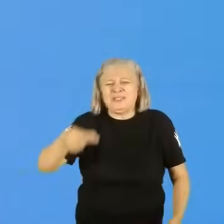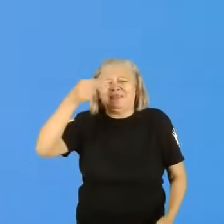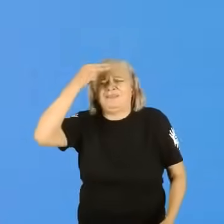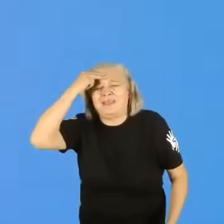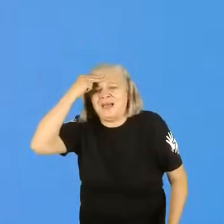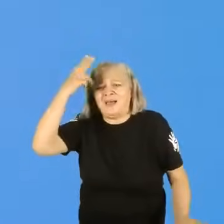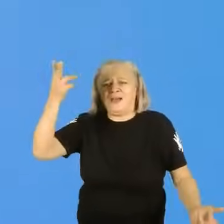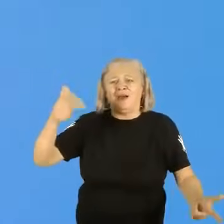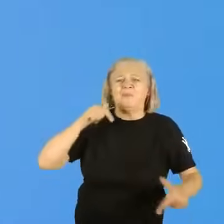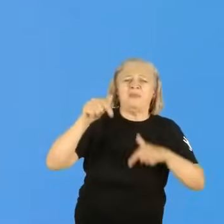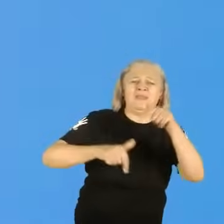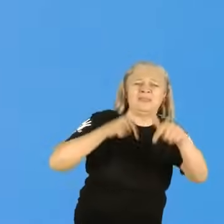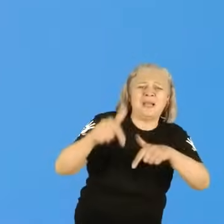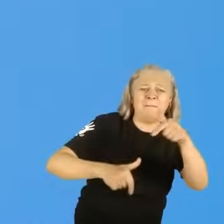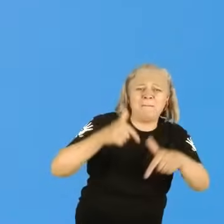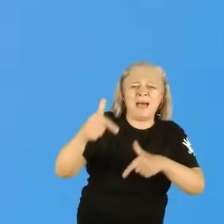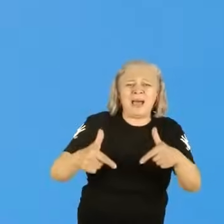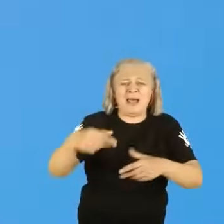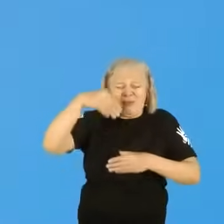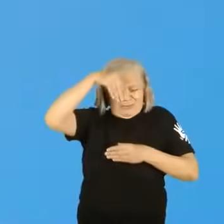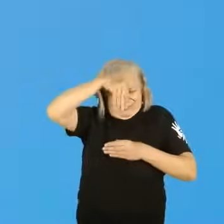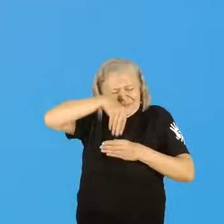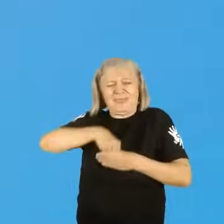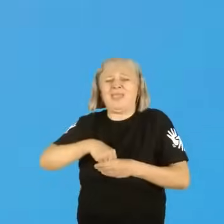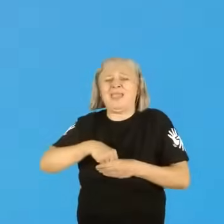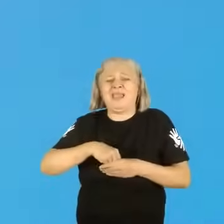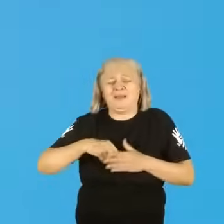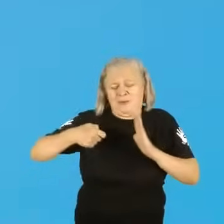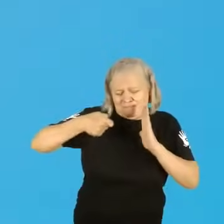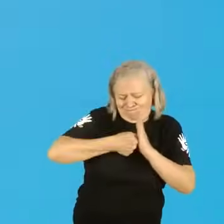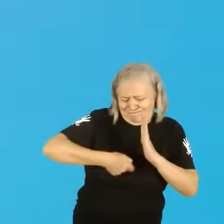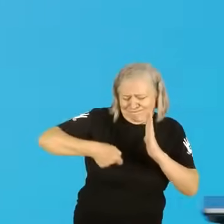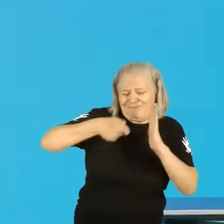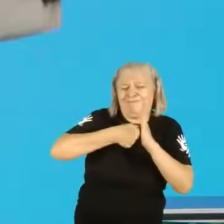no trabalho, dentro de si, lutando com